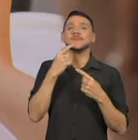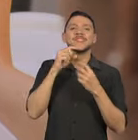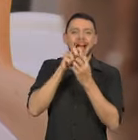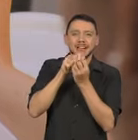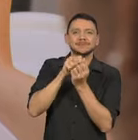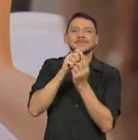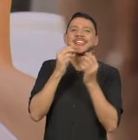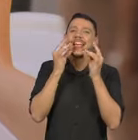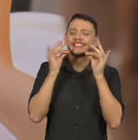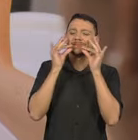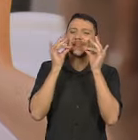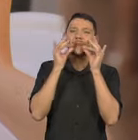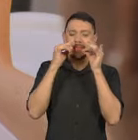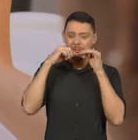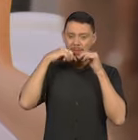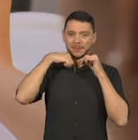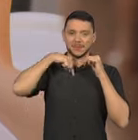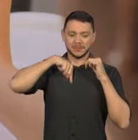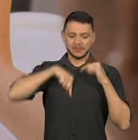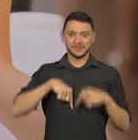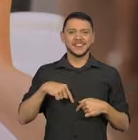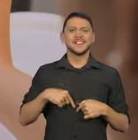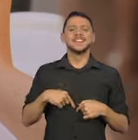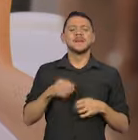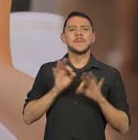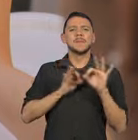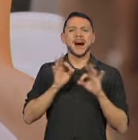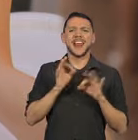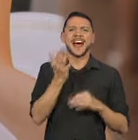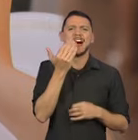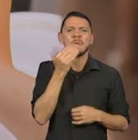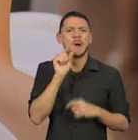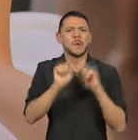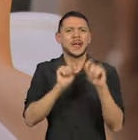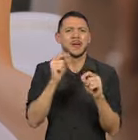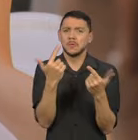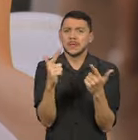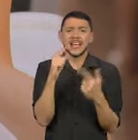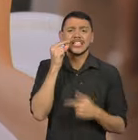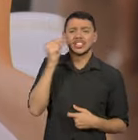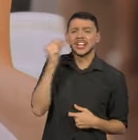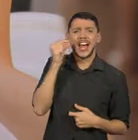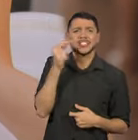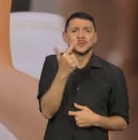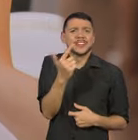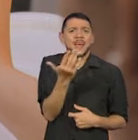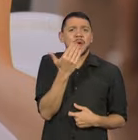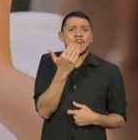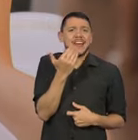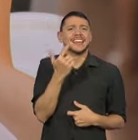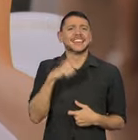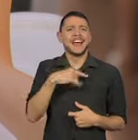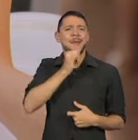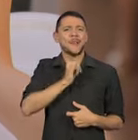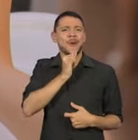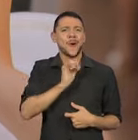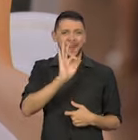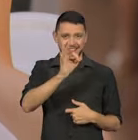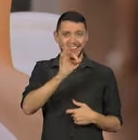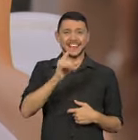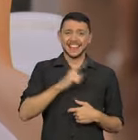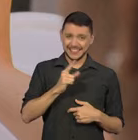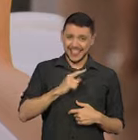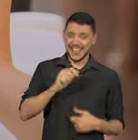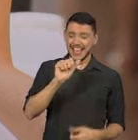se prepara para receber o alimento. Só que, como não vai alimento, ele está fazendo esforço à toa. E você vai ter acidez em demasia